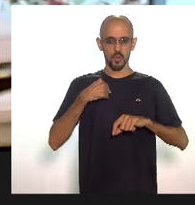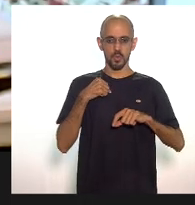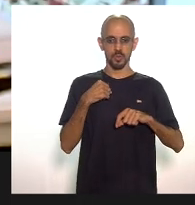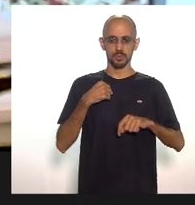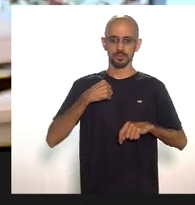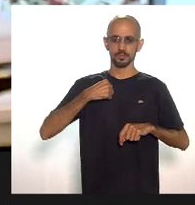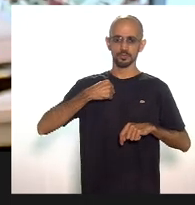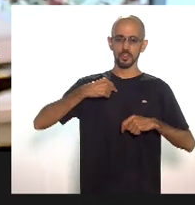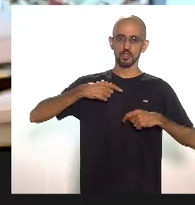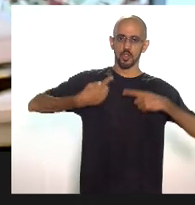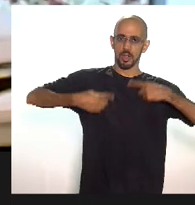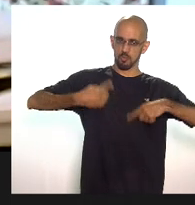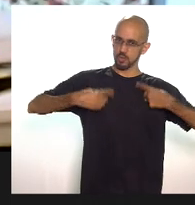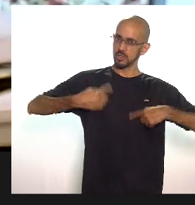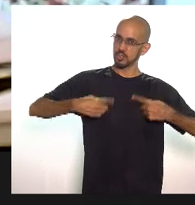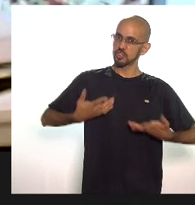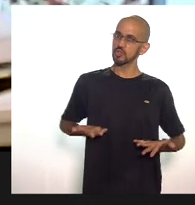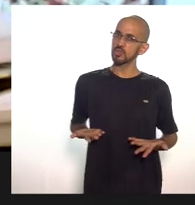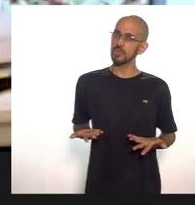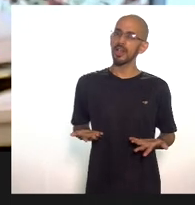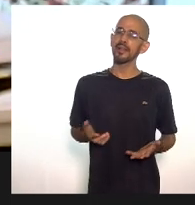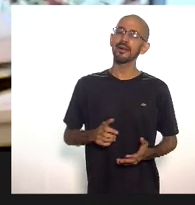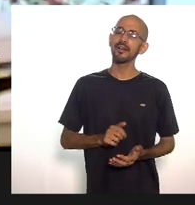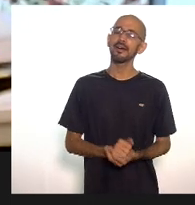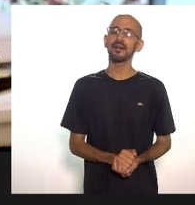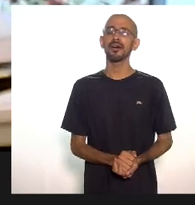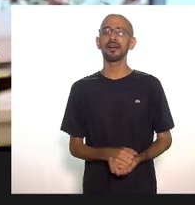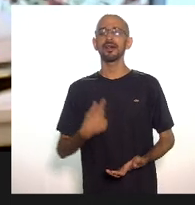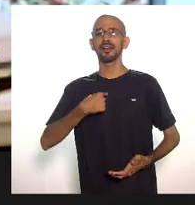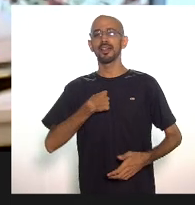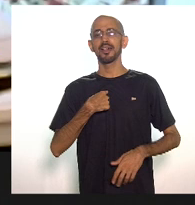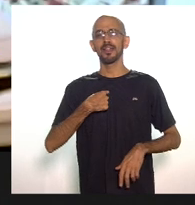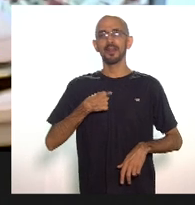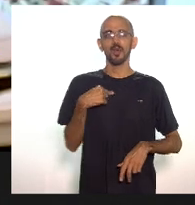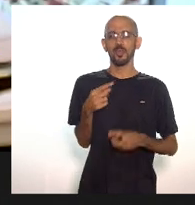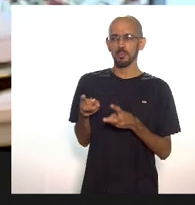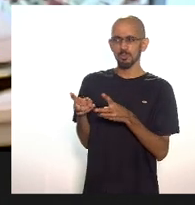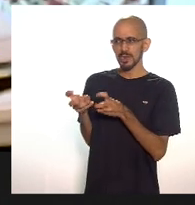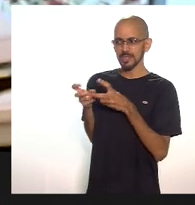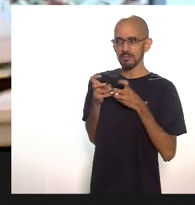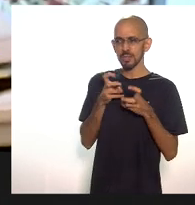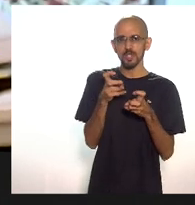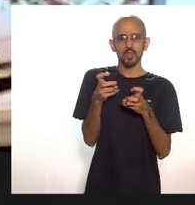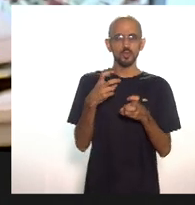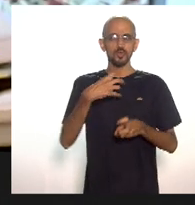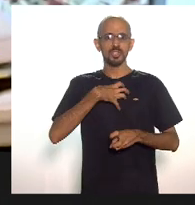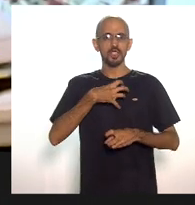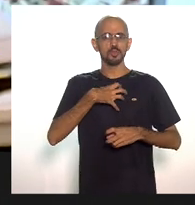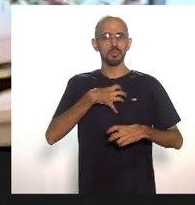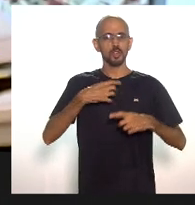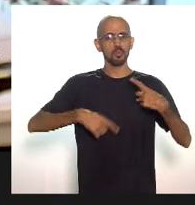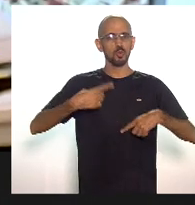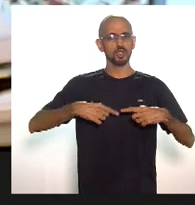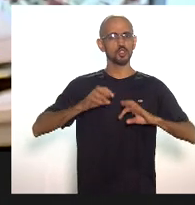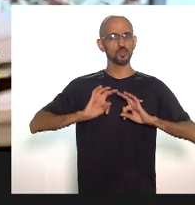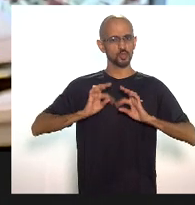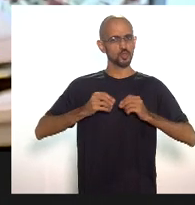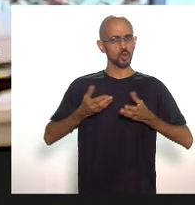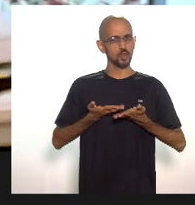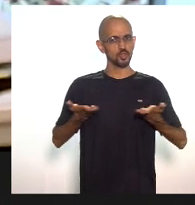da política, eu captei muito bem o sentimento político de todos vocês.